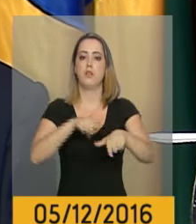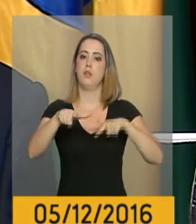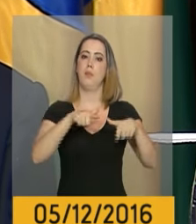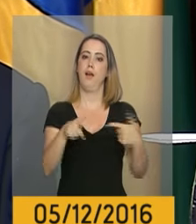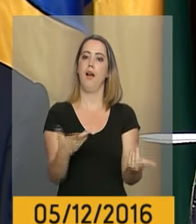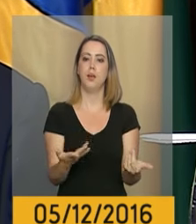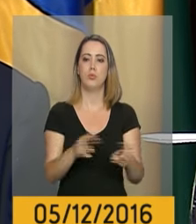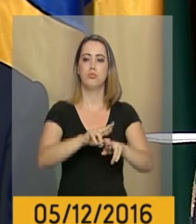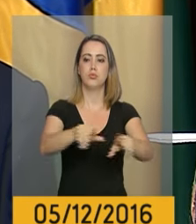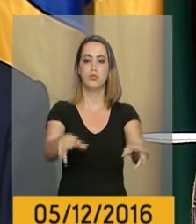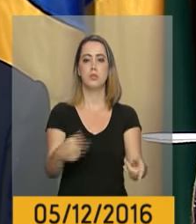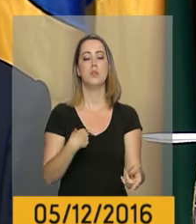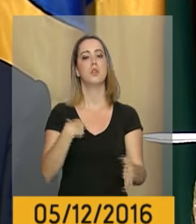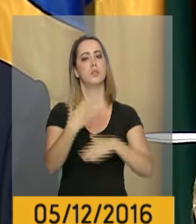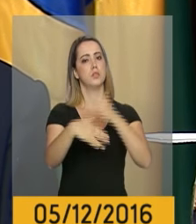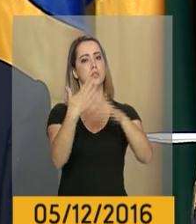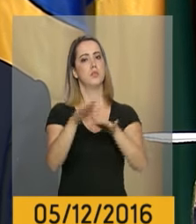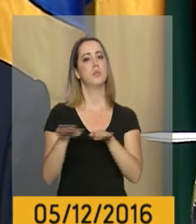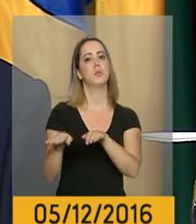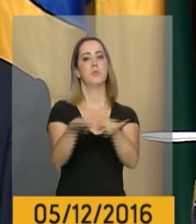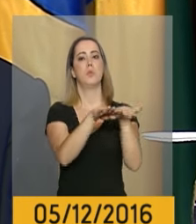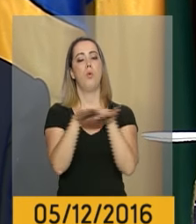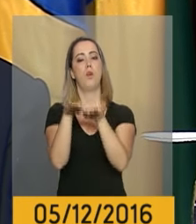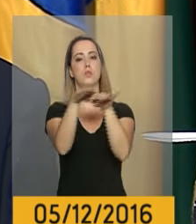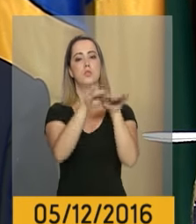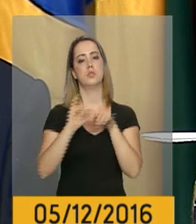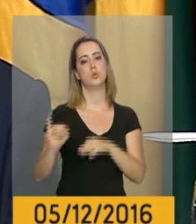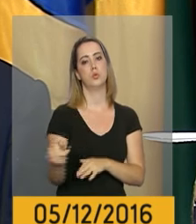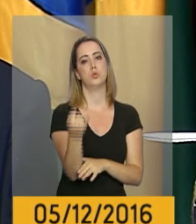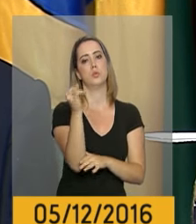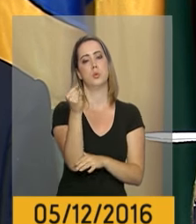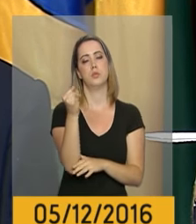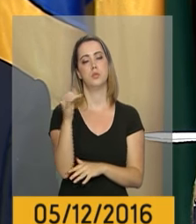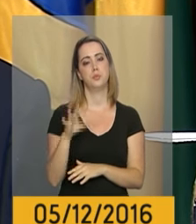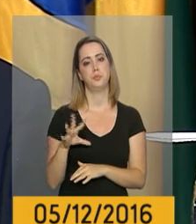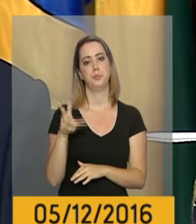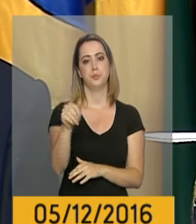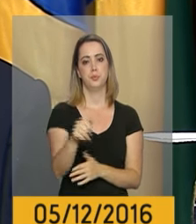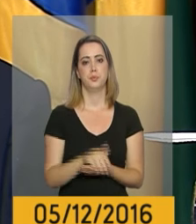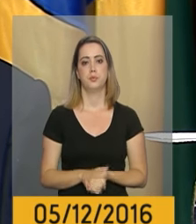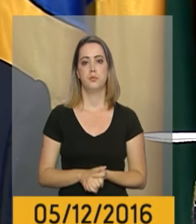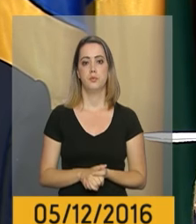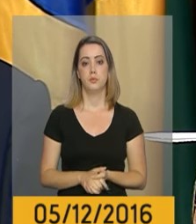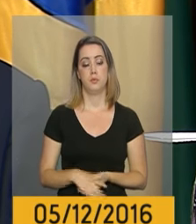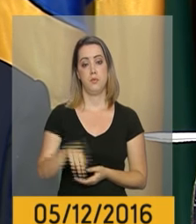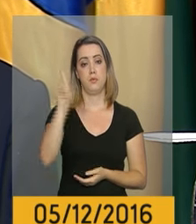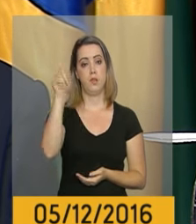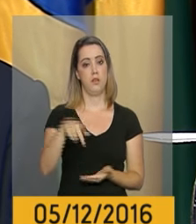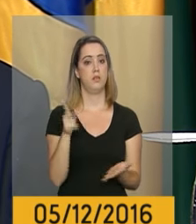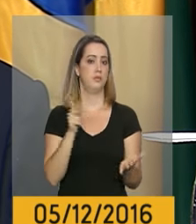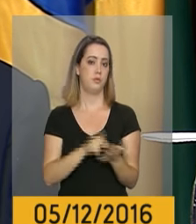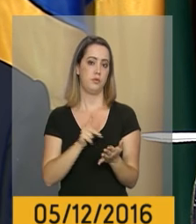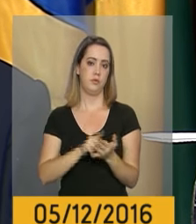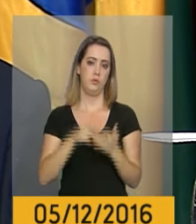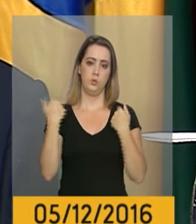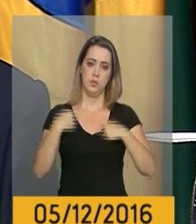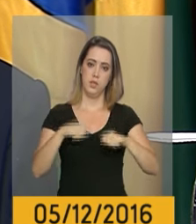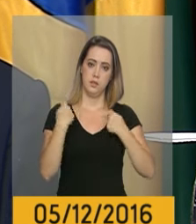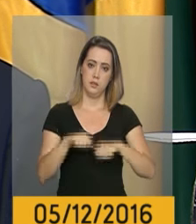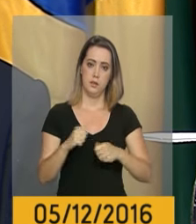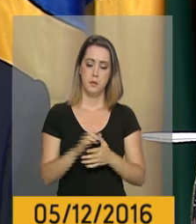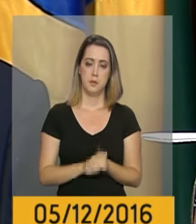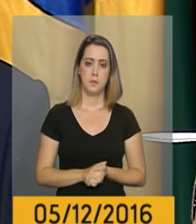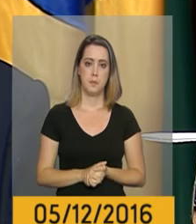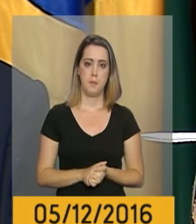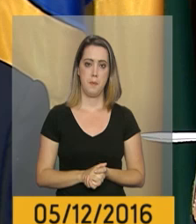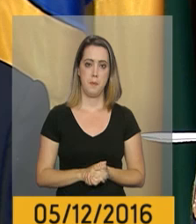com o desenvolvimento e com a igualdade de oportunidade para todos. é na verdade o que o Brasil precisa.